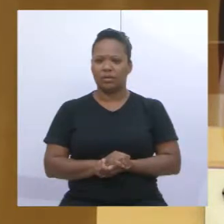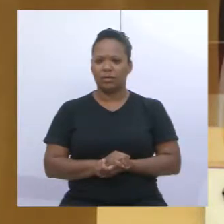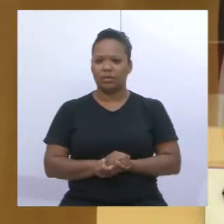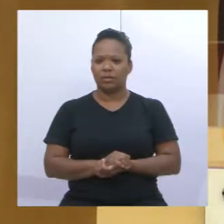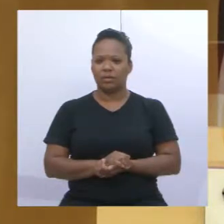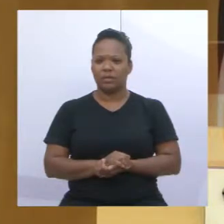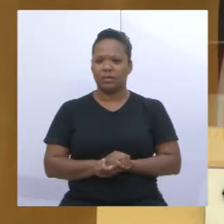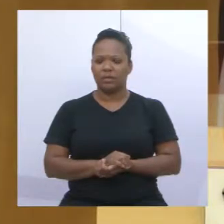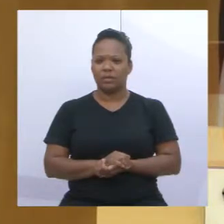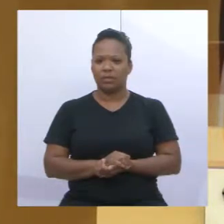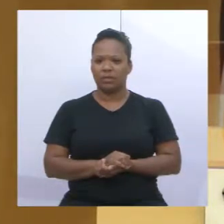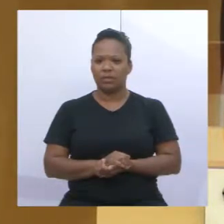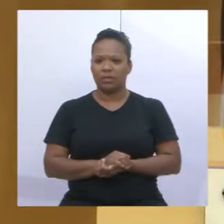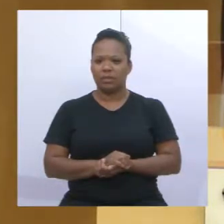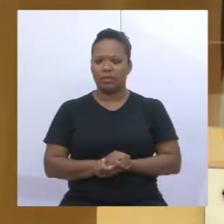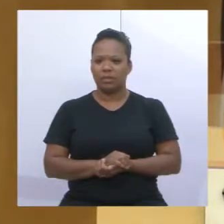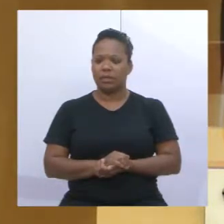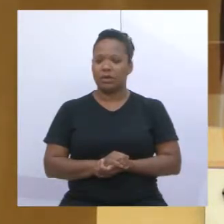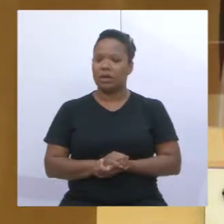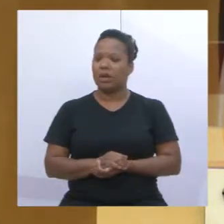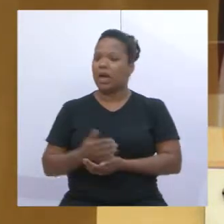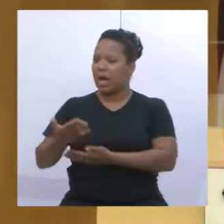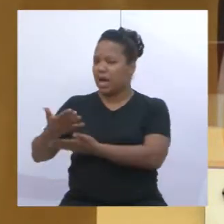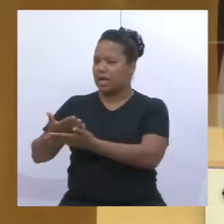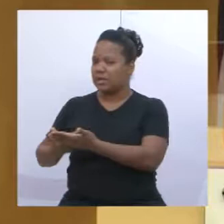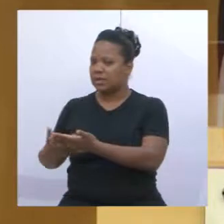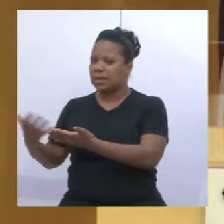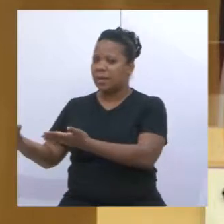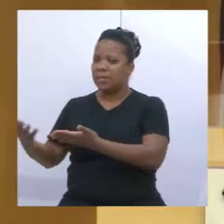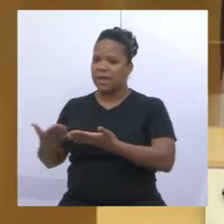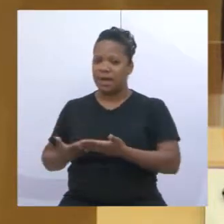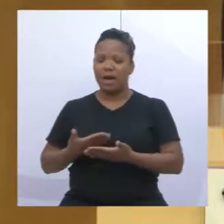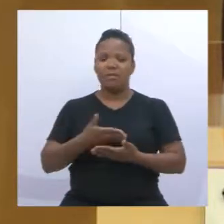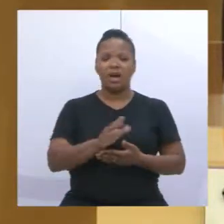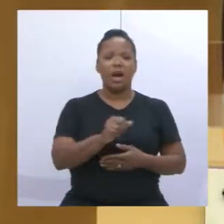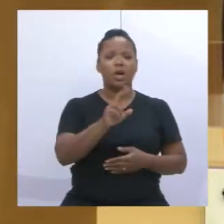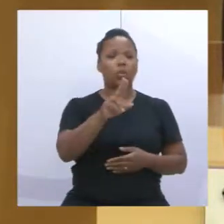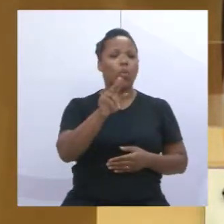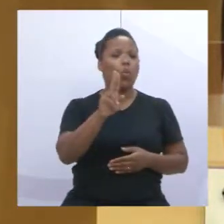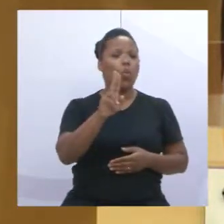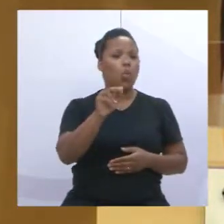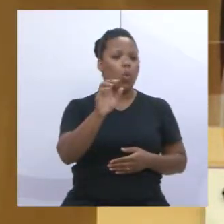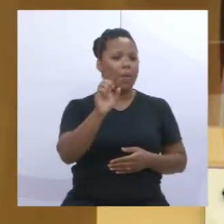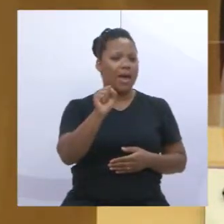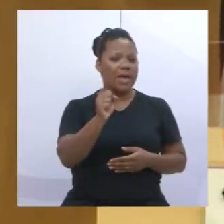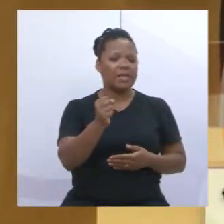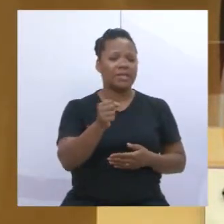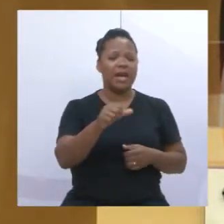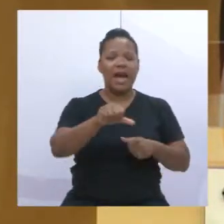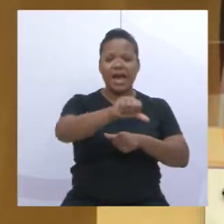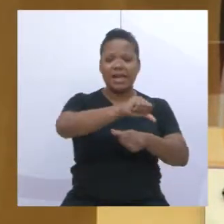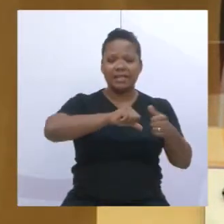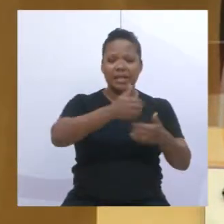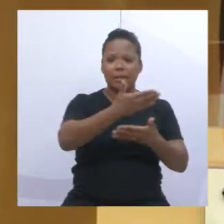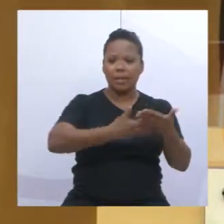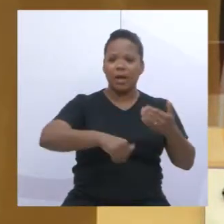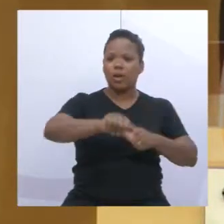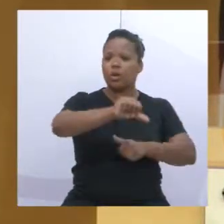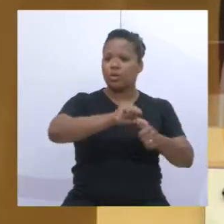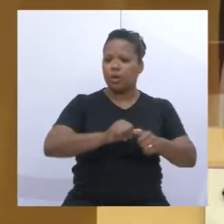ele pode, mediante pegar a receita, passar no médico do postinho, trocar a